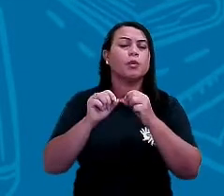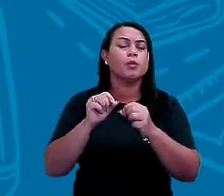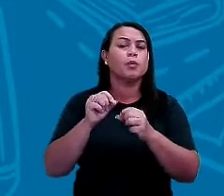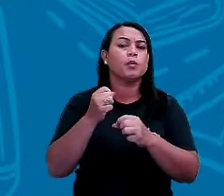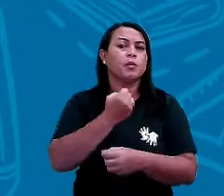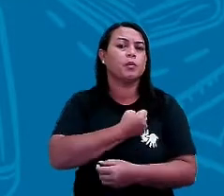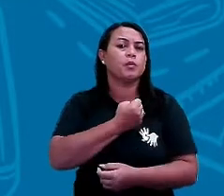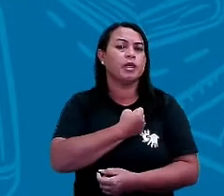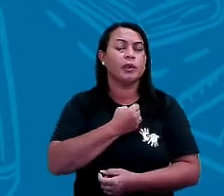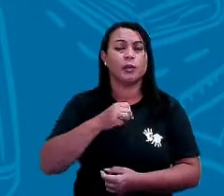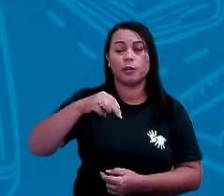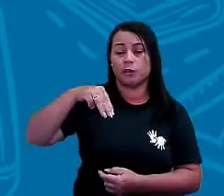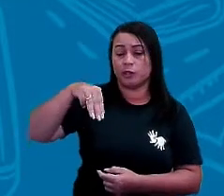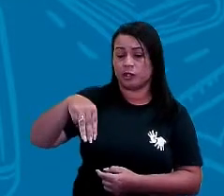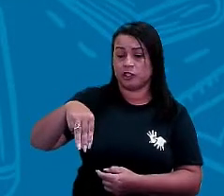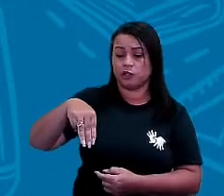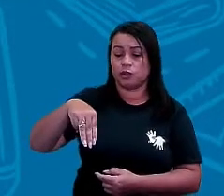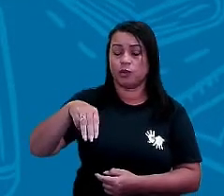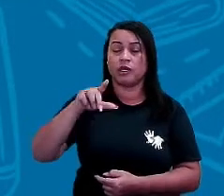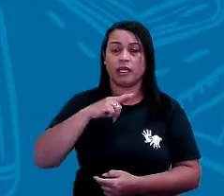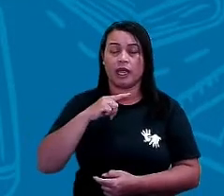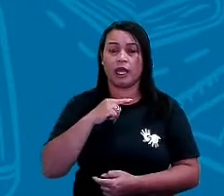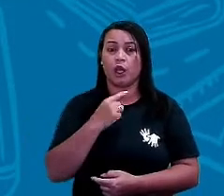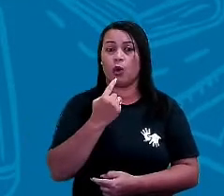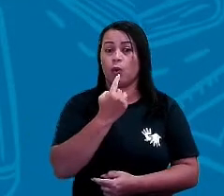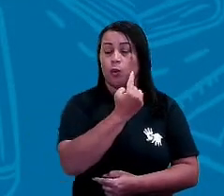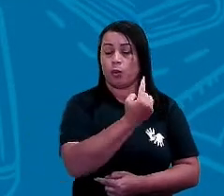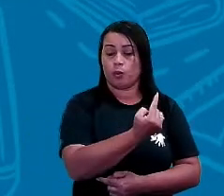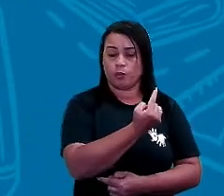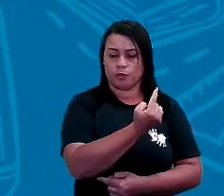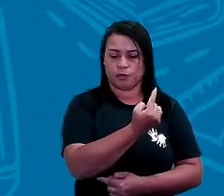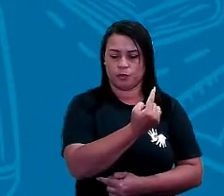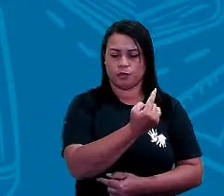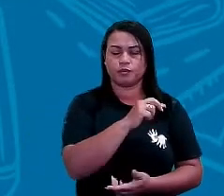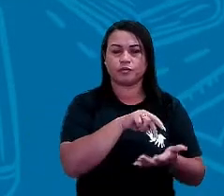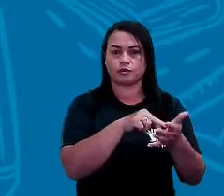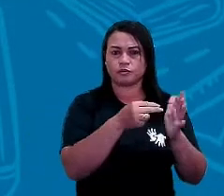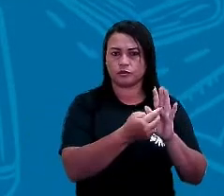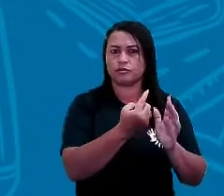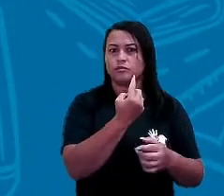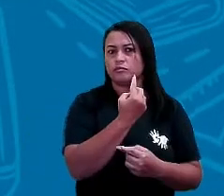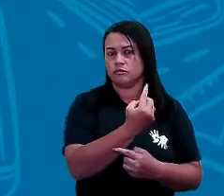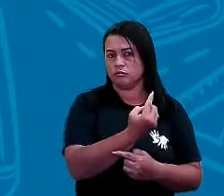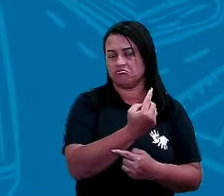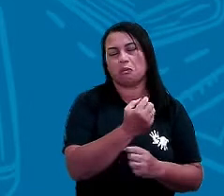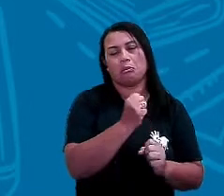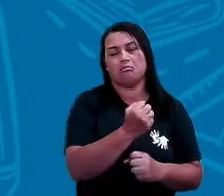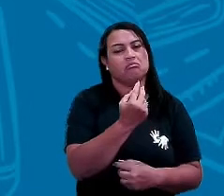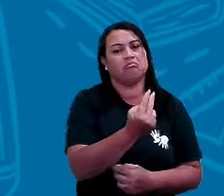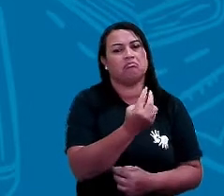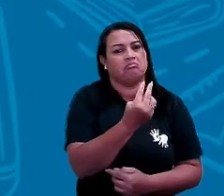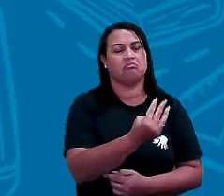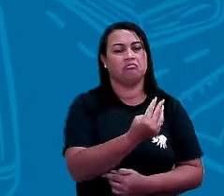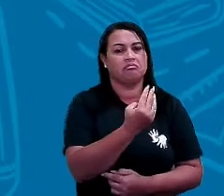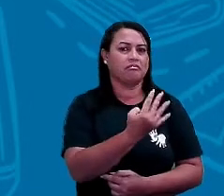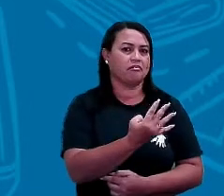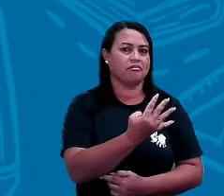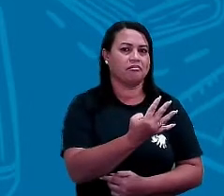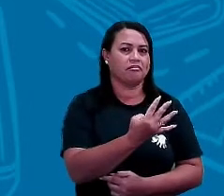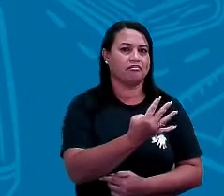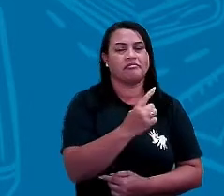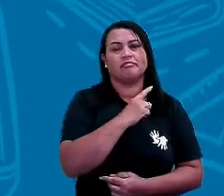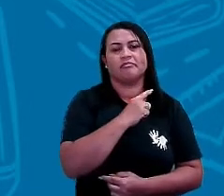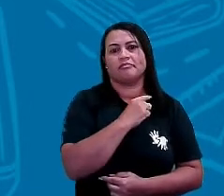É quando tem uma parte inteira, ou seja, esse número 1 aí, que poderia ser o número 2, o número 3, o número 4, é um